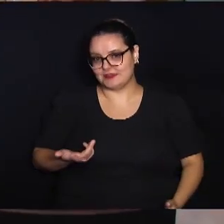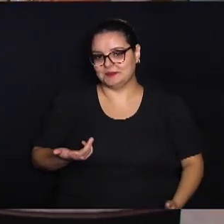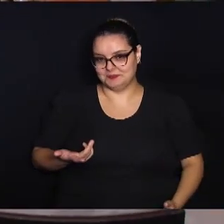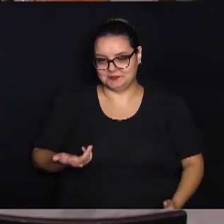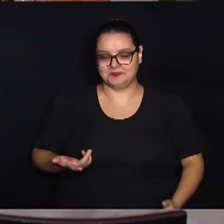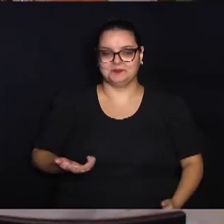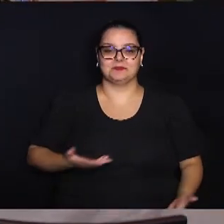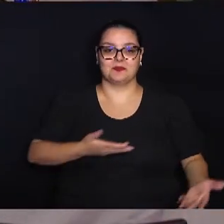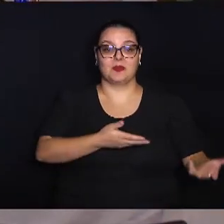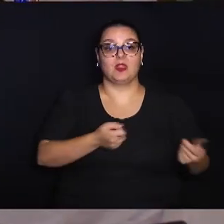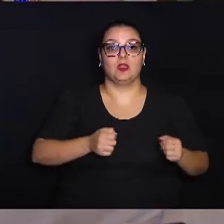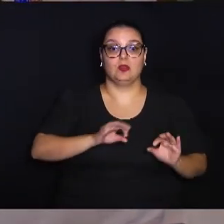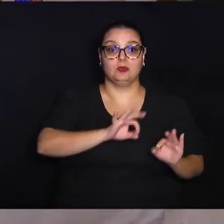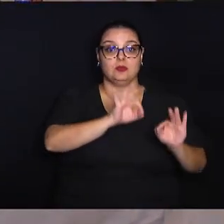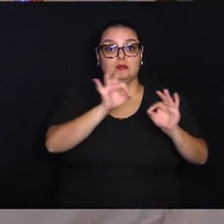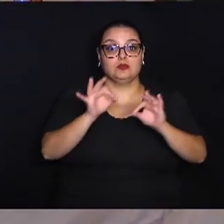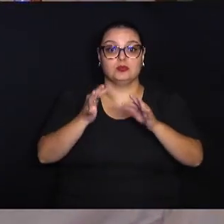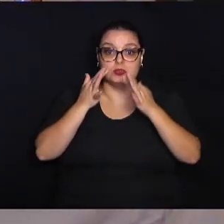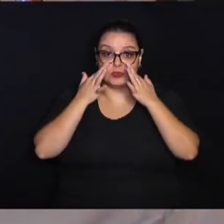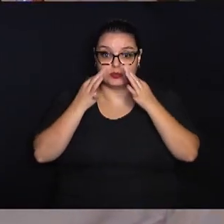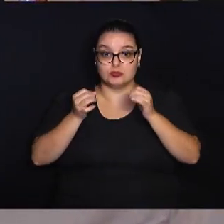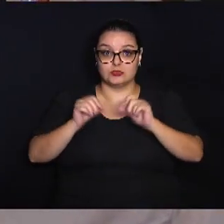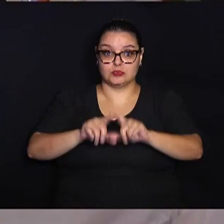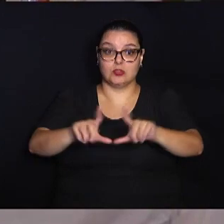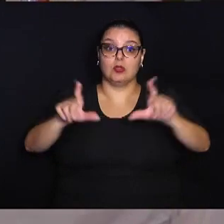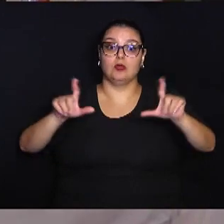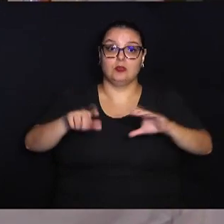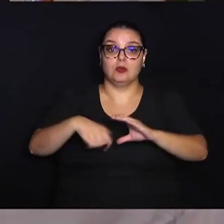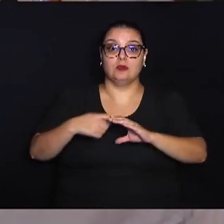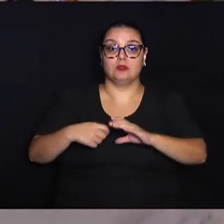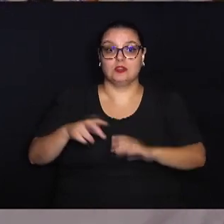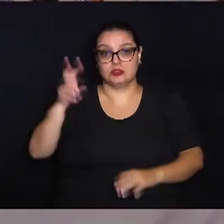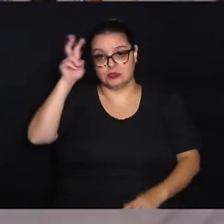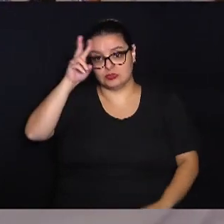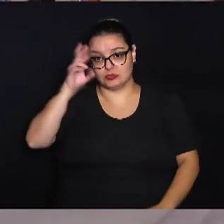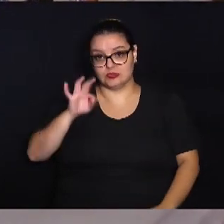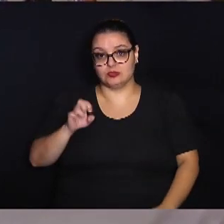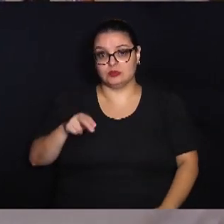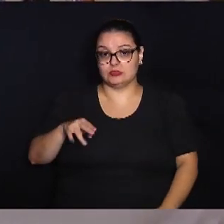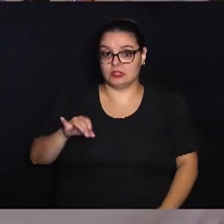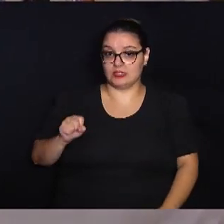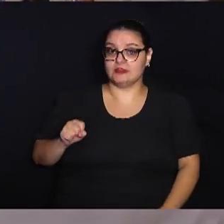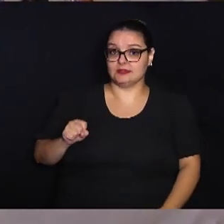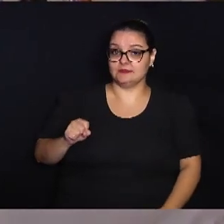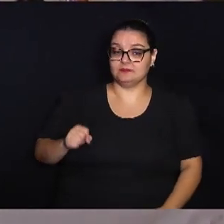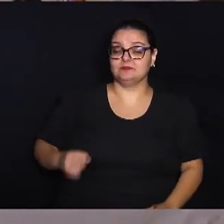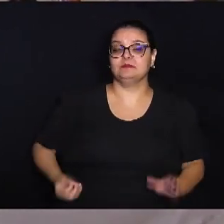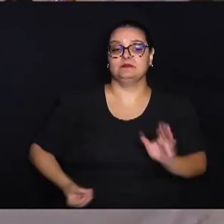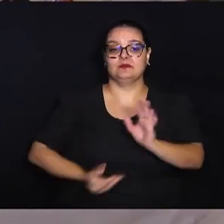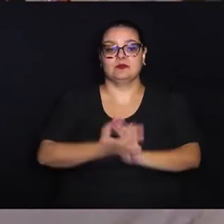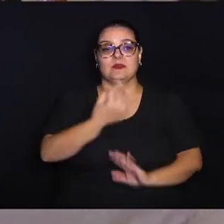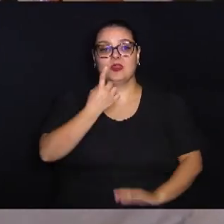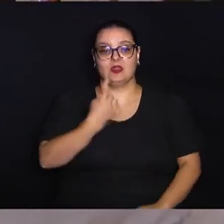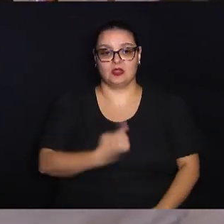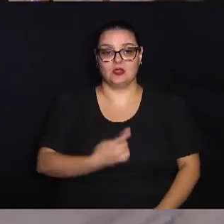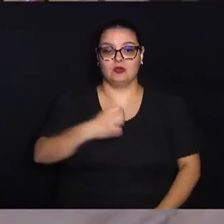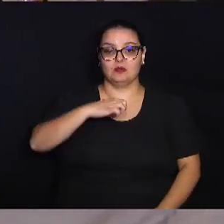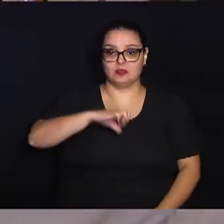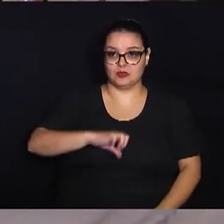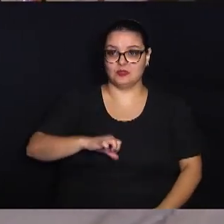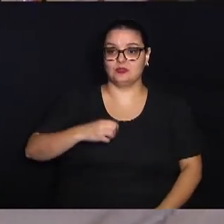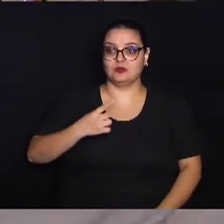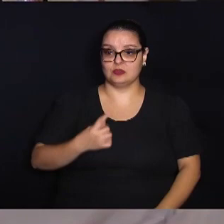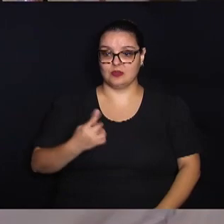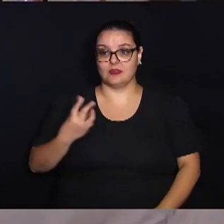convidados acompanharam atentos no telão um vídeo sobre a história do tênis. Fundado em 1913,